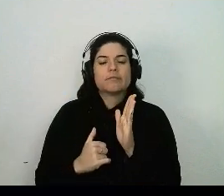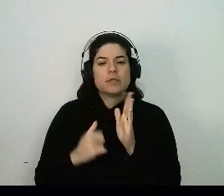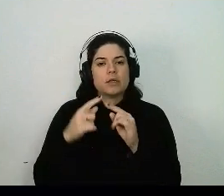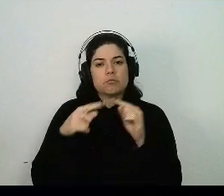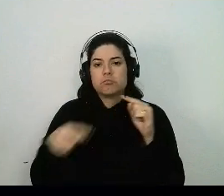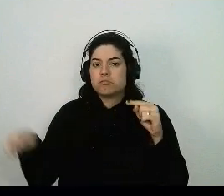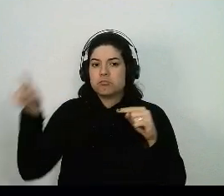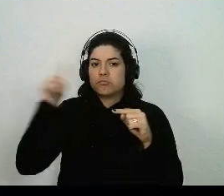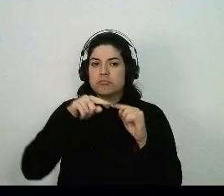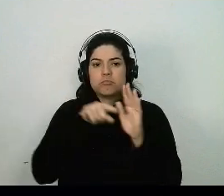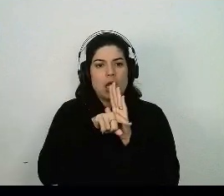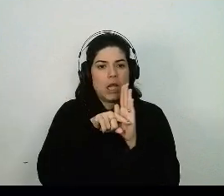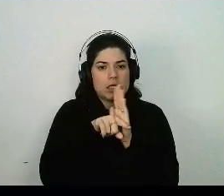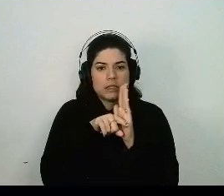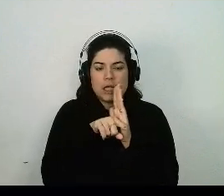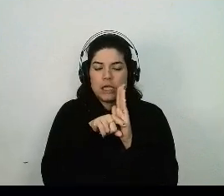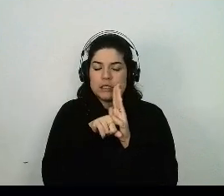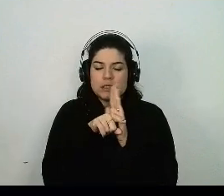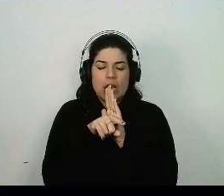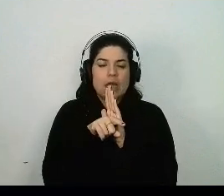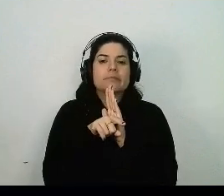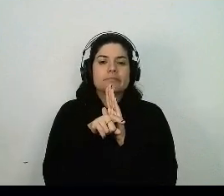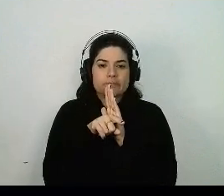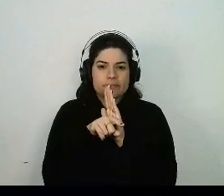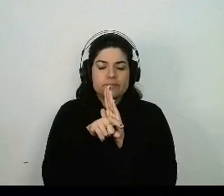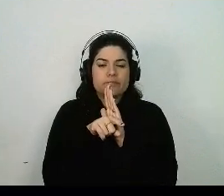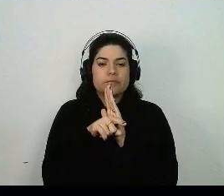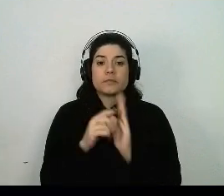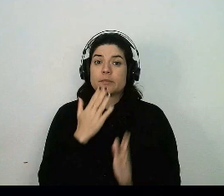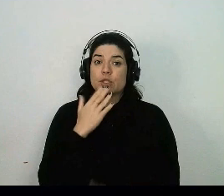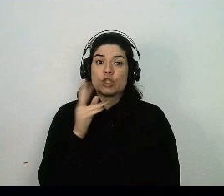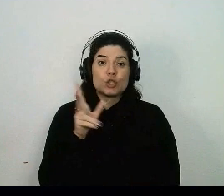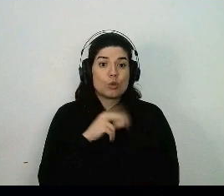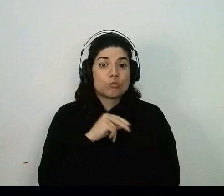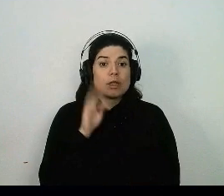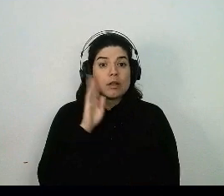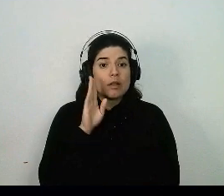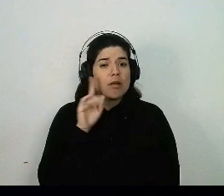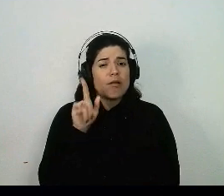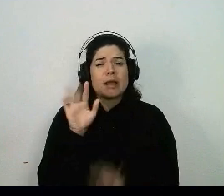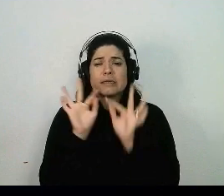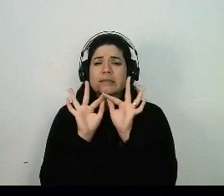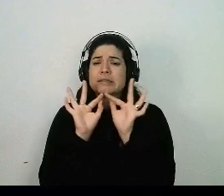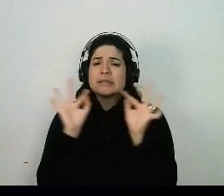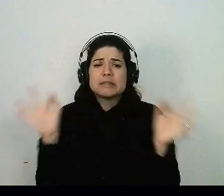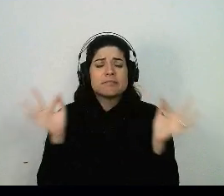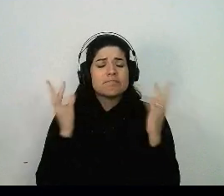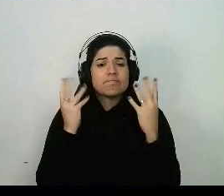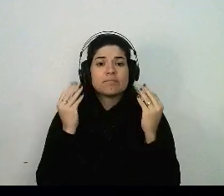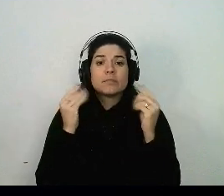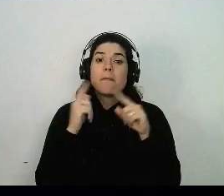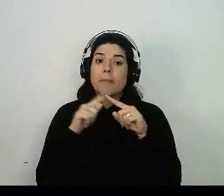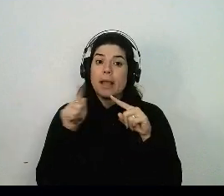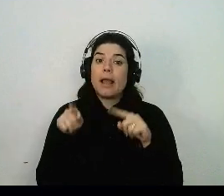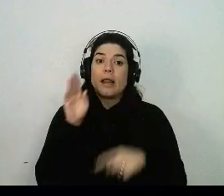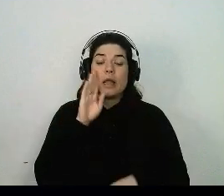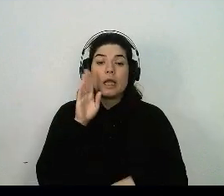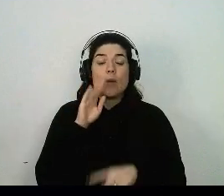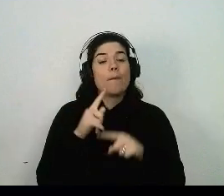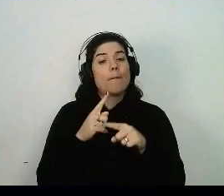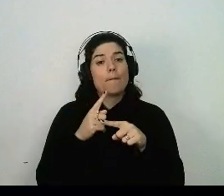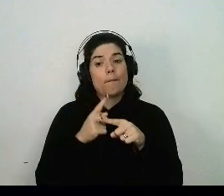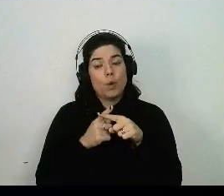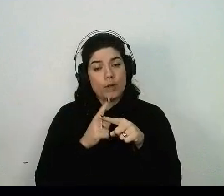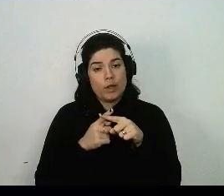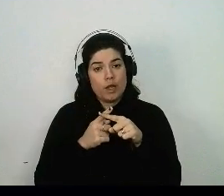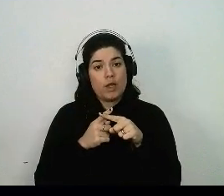isso. E isso daqui, nossa, eu achei muito legal, é muito simples, sim, é muito simples, mas isso é muito legal porque ela